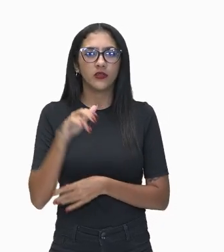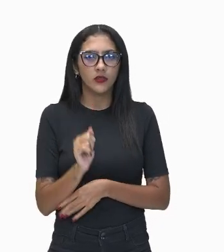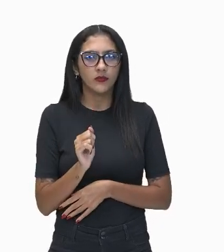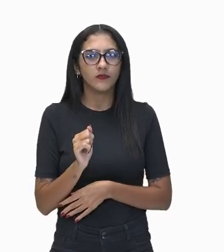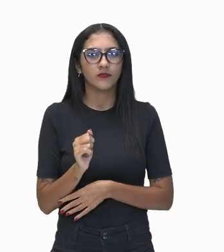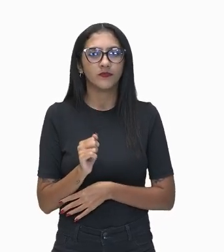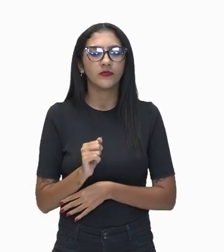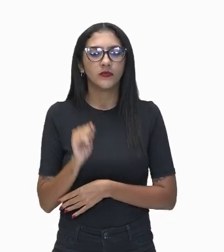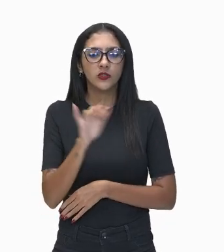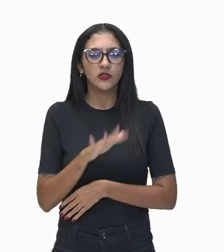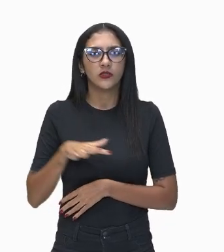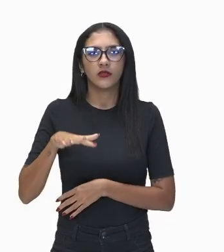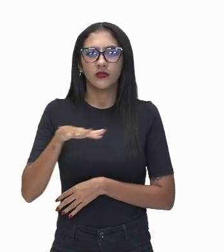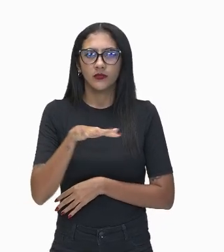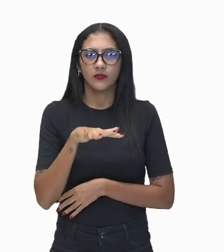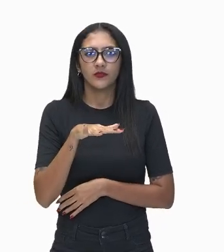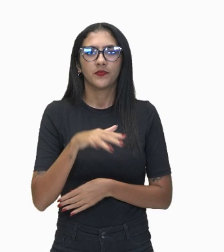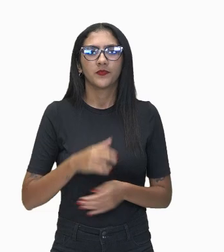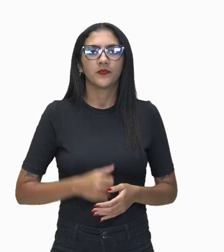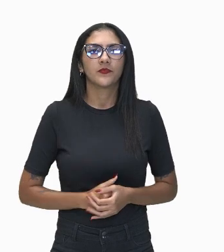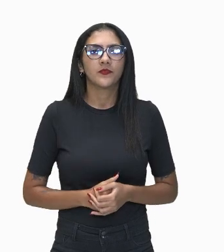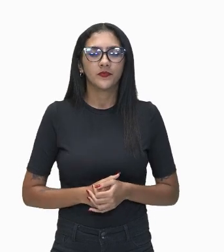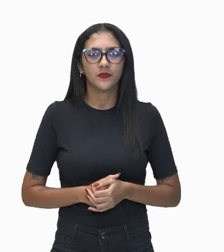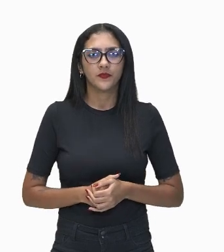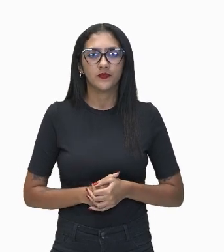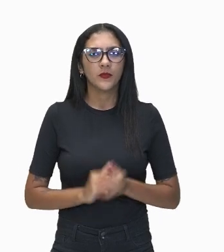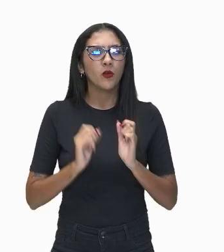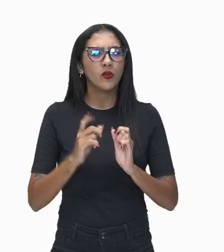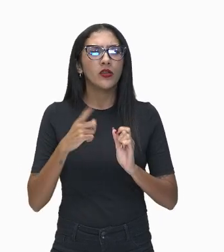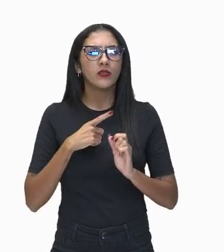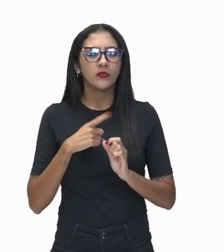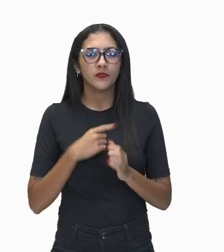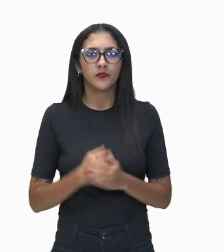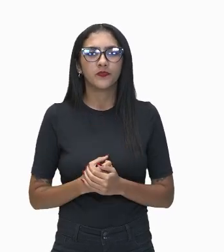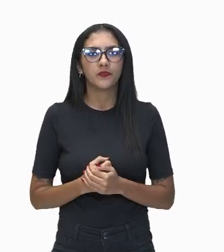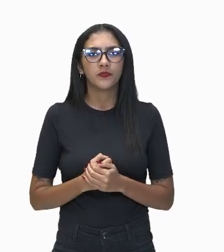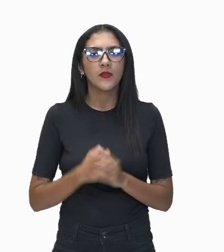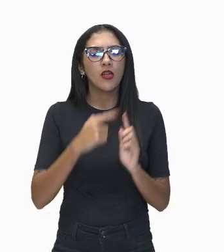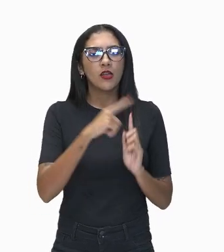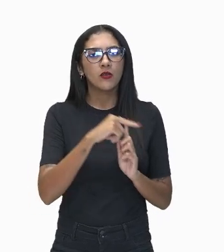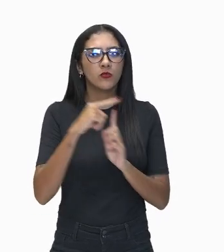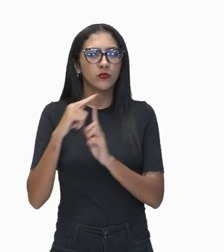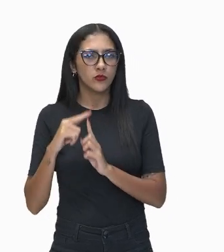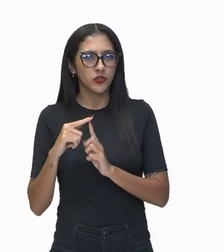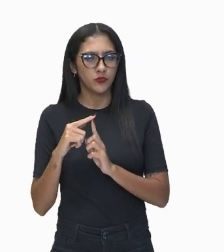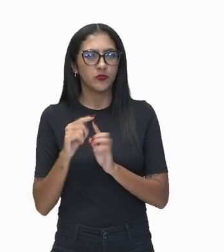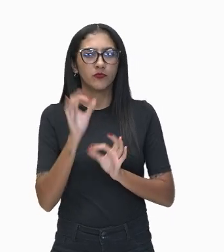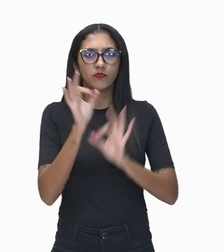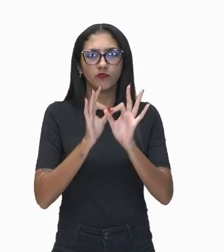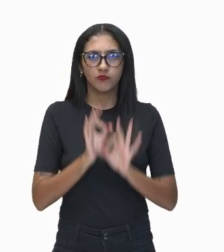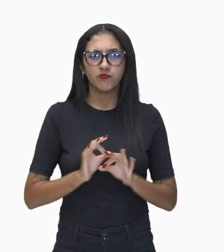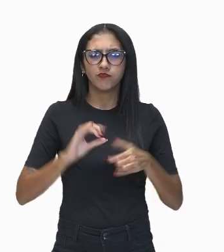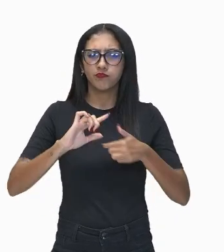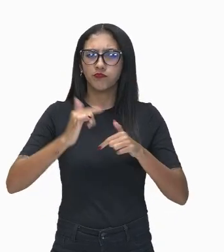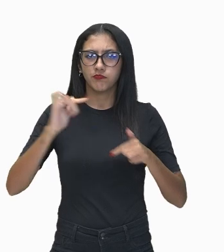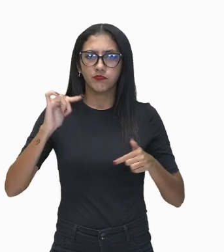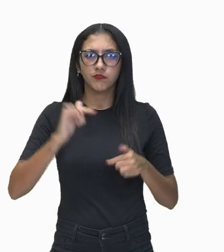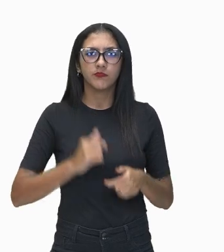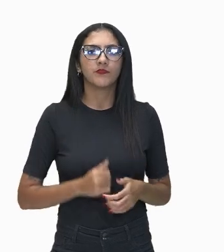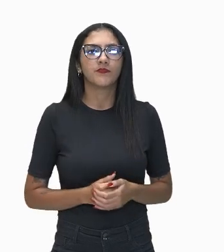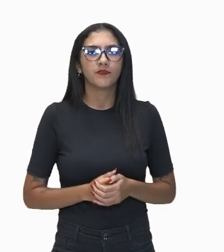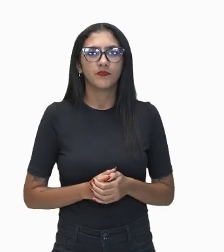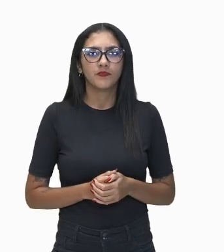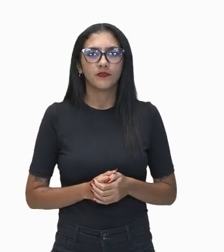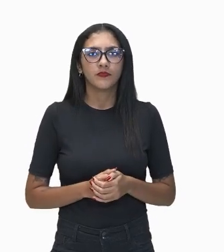isomeria espacial. O que é isomeria óptica? É um tipo de isomeria espacial, porque tem a geométrica também. Ou também conhecida